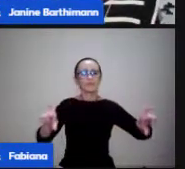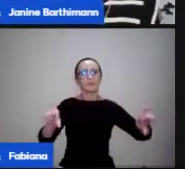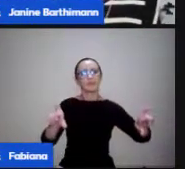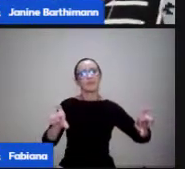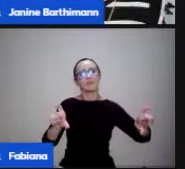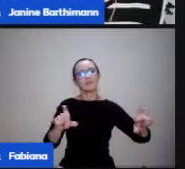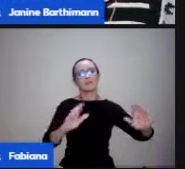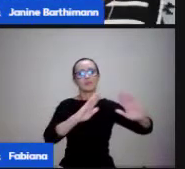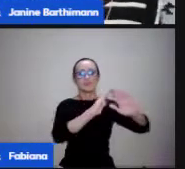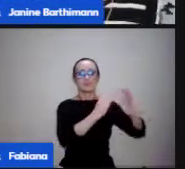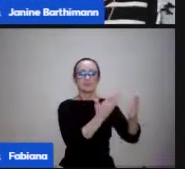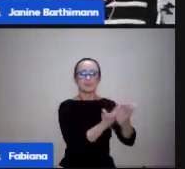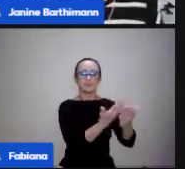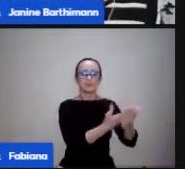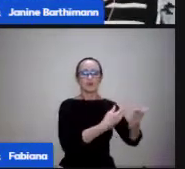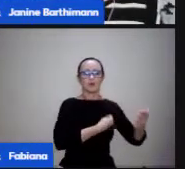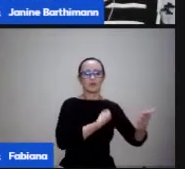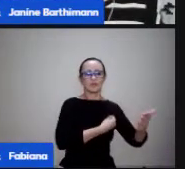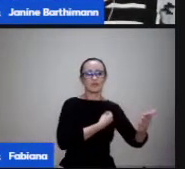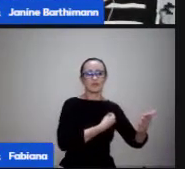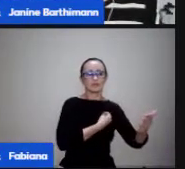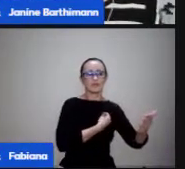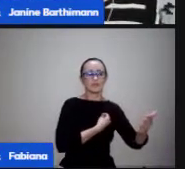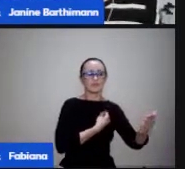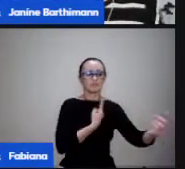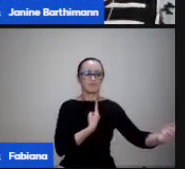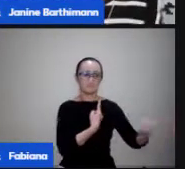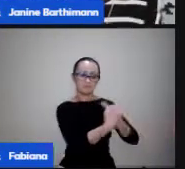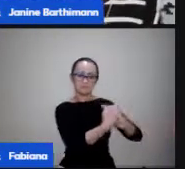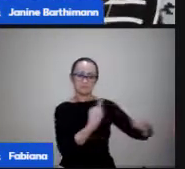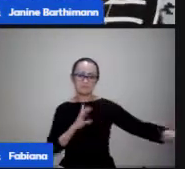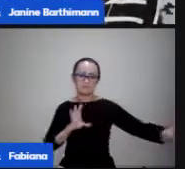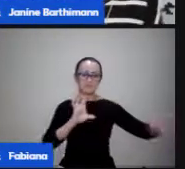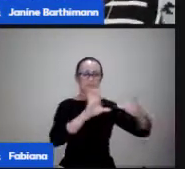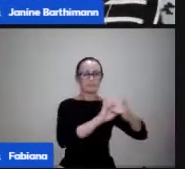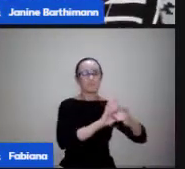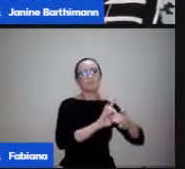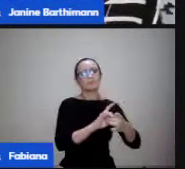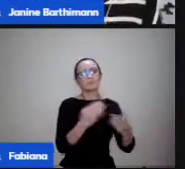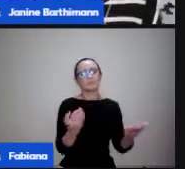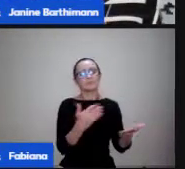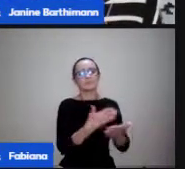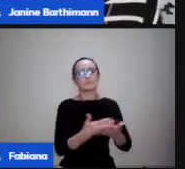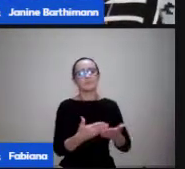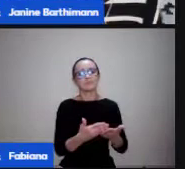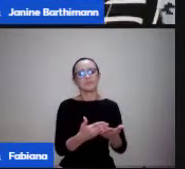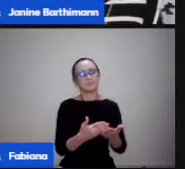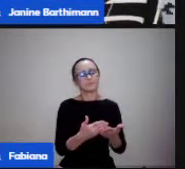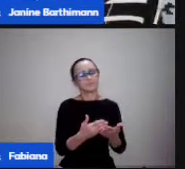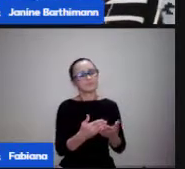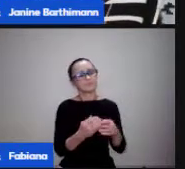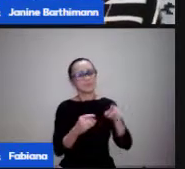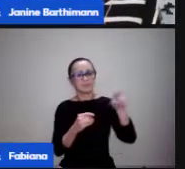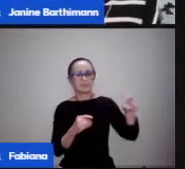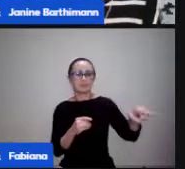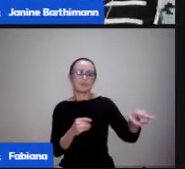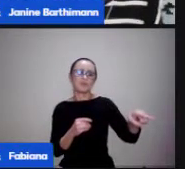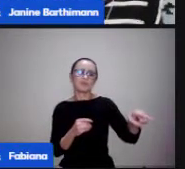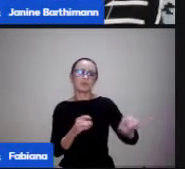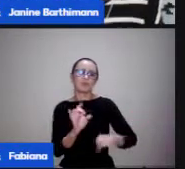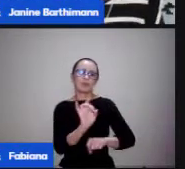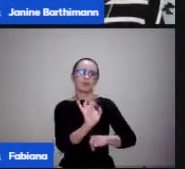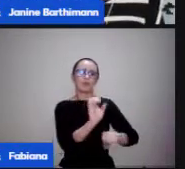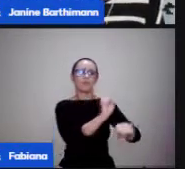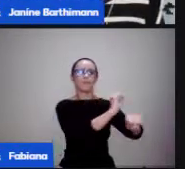e a Vida na Escola, a gente parte do seguinte princípio. A escola, ela não é estática e